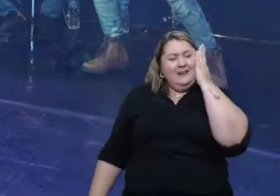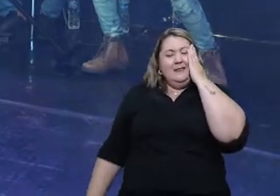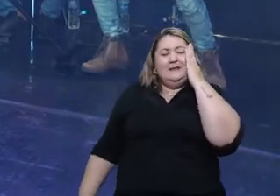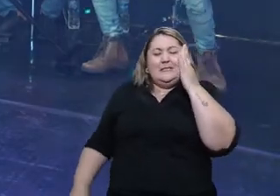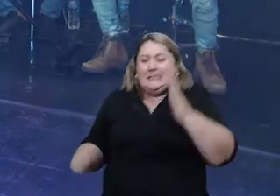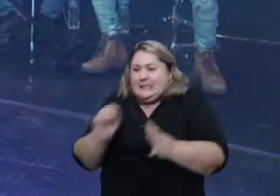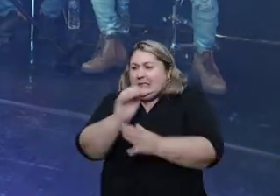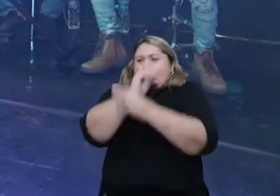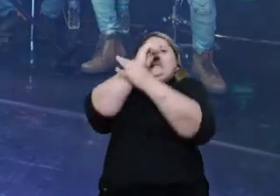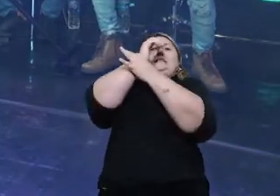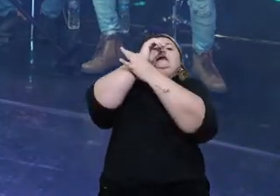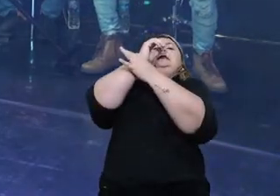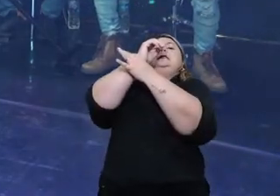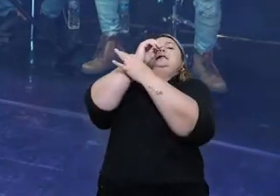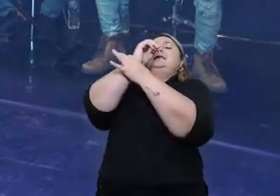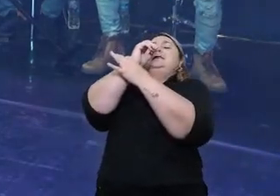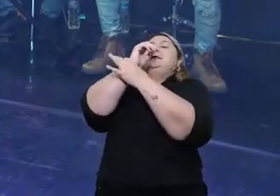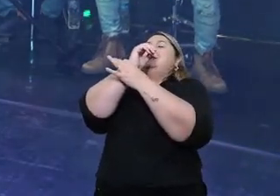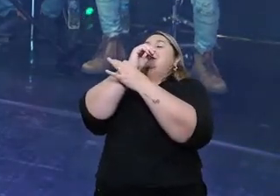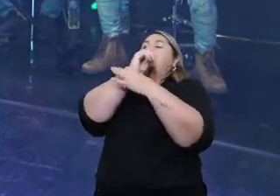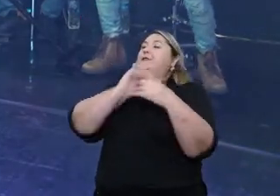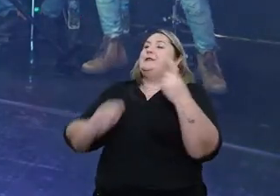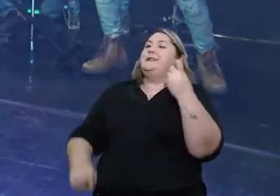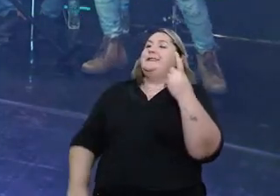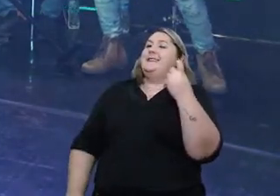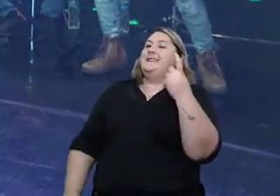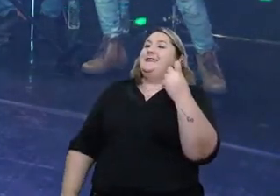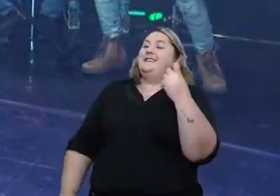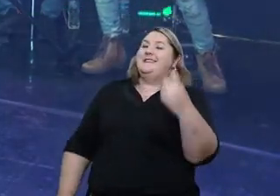sonhador. Ela sabe me prender como ninguém,